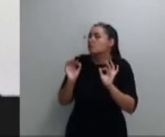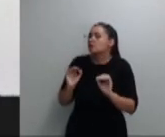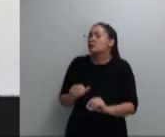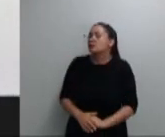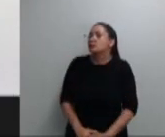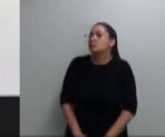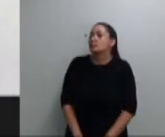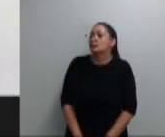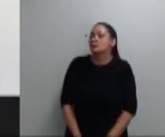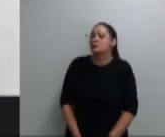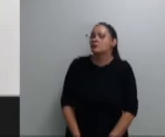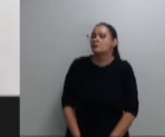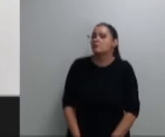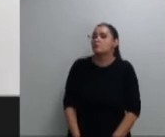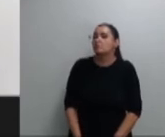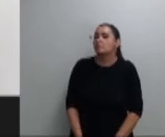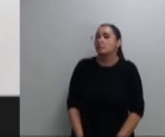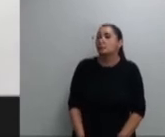proclamar